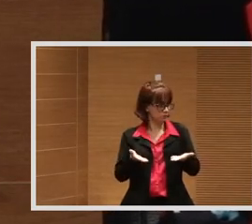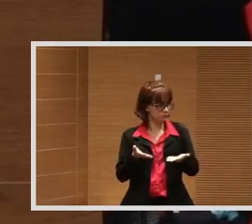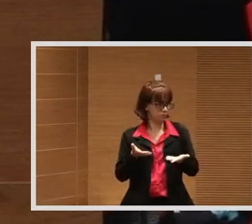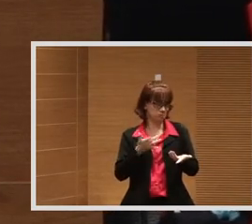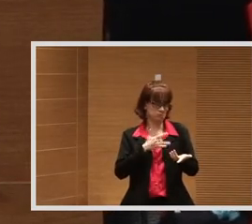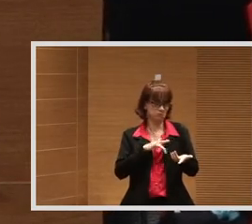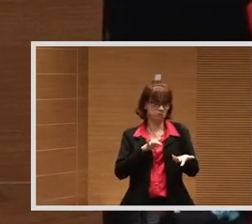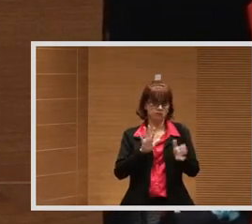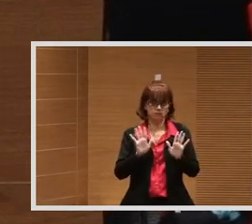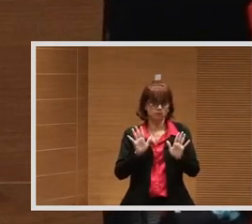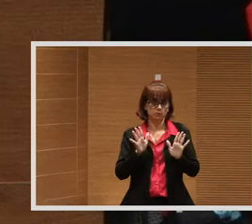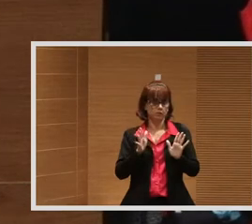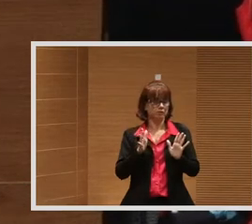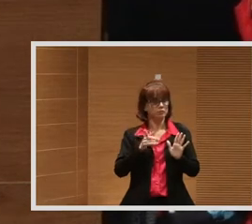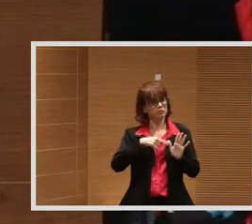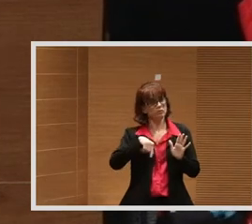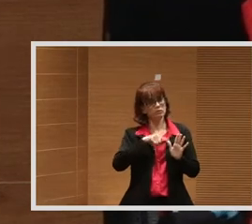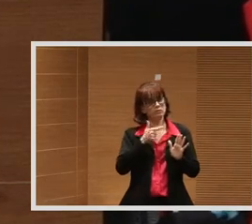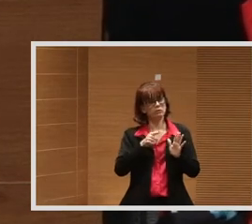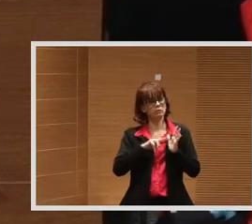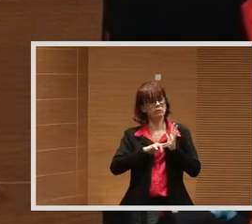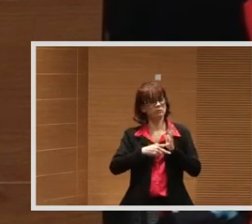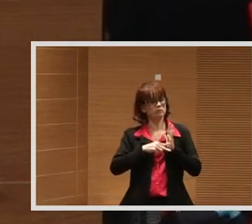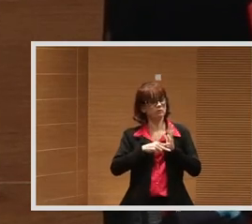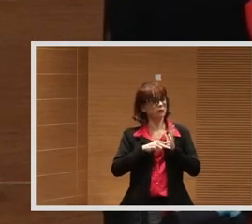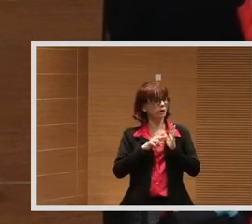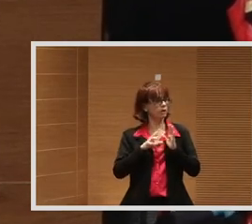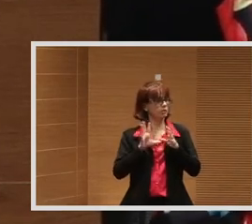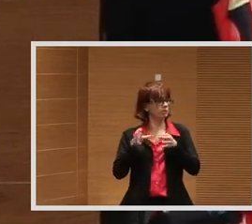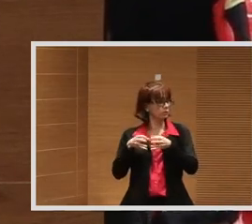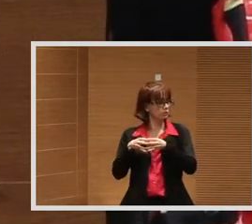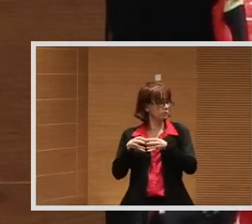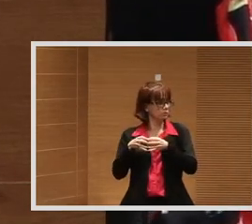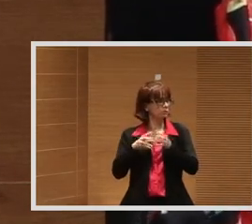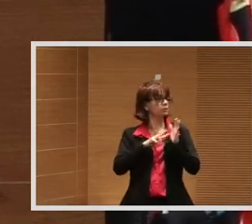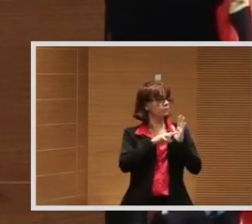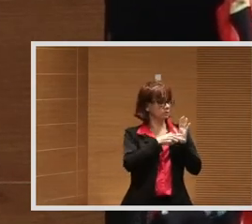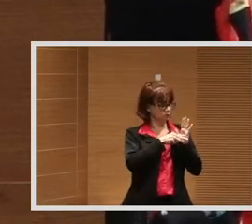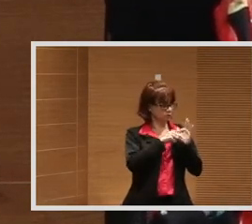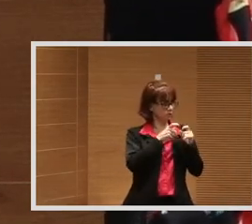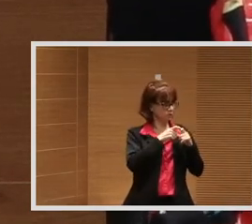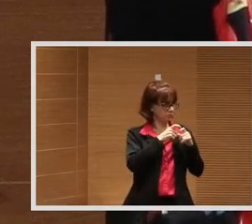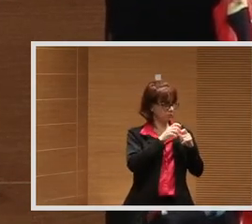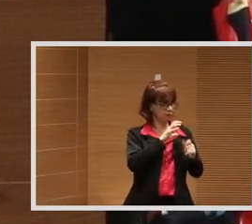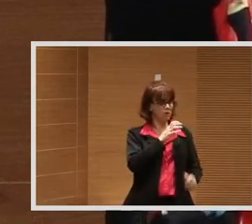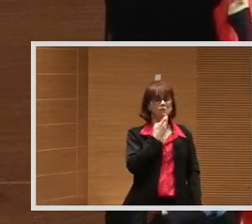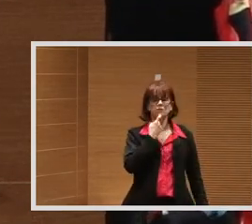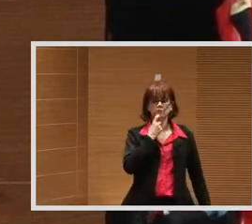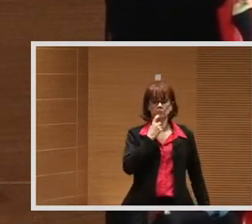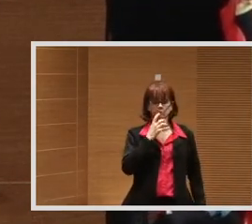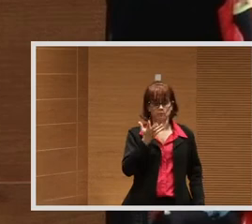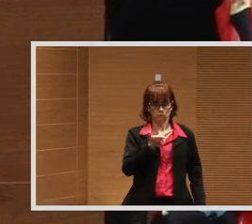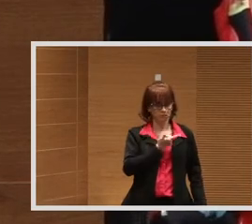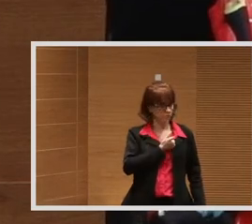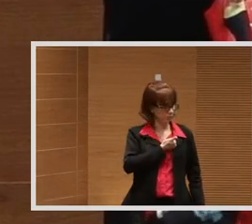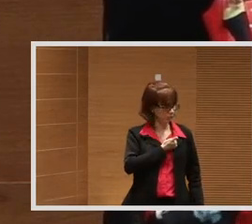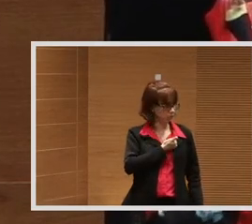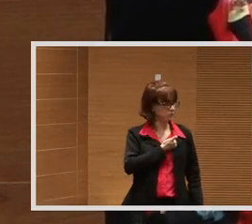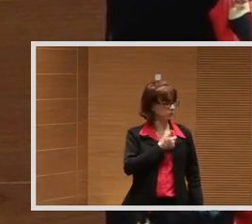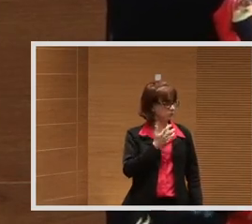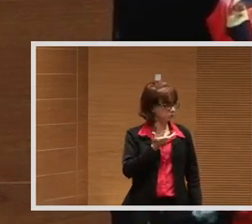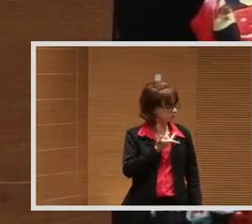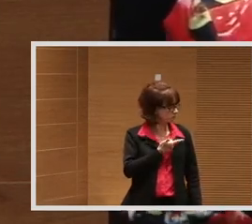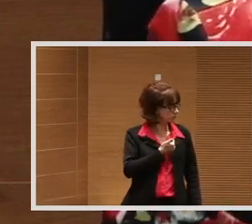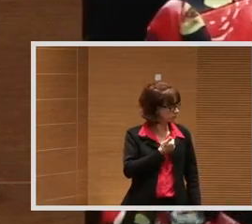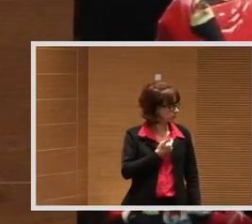pena. Mas não temos nem sindicatos, nem conselhos. Não, tem o sindicato. Desculpe, o Sindicato de Médicos de Campinas é fantástico. É fantástico.